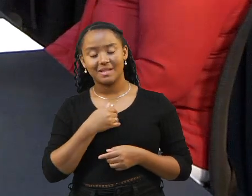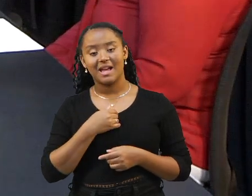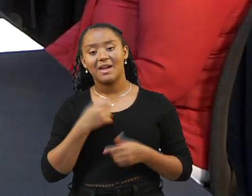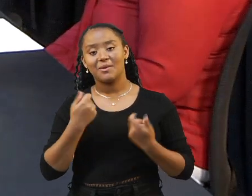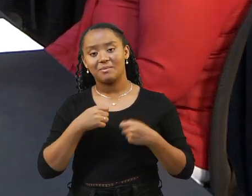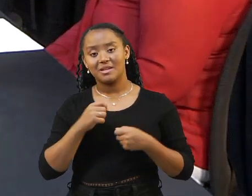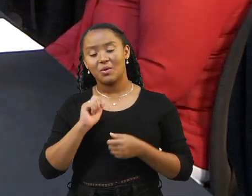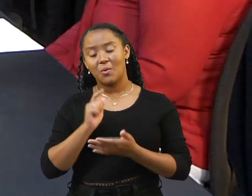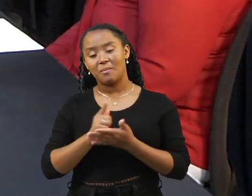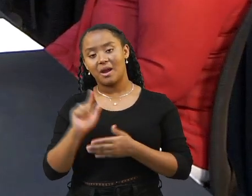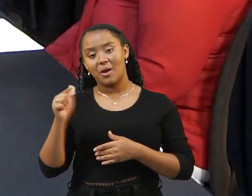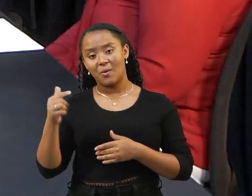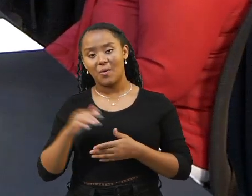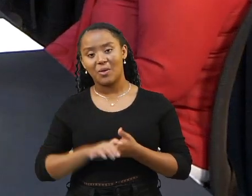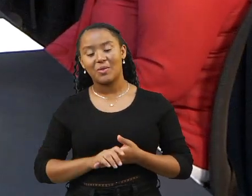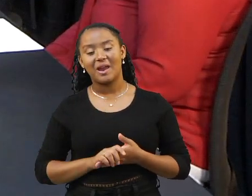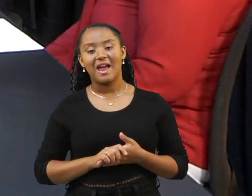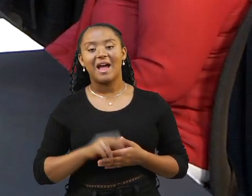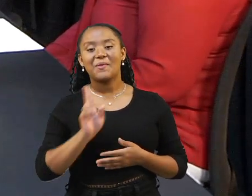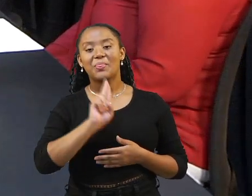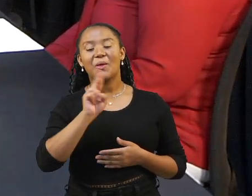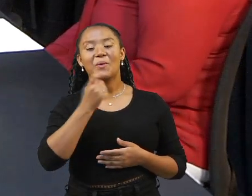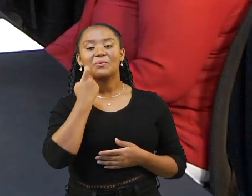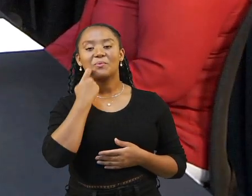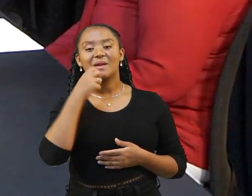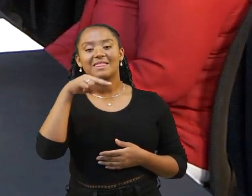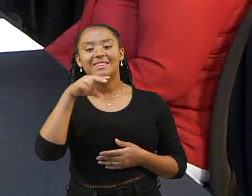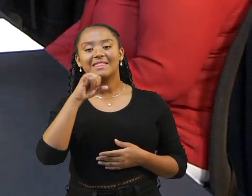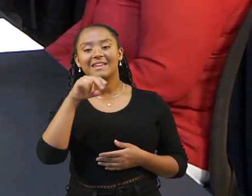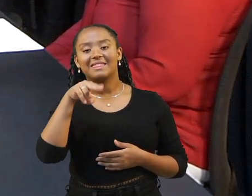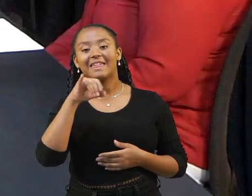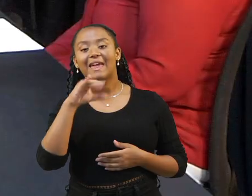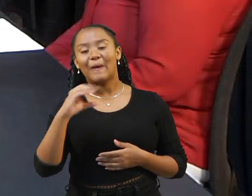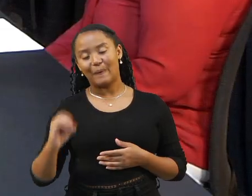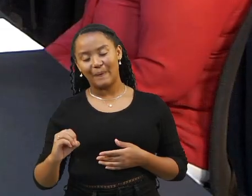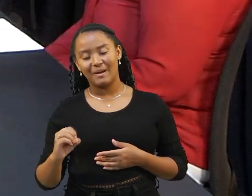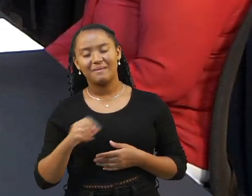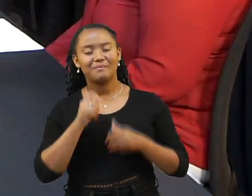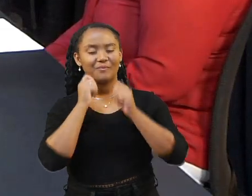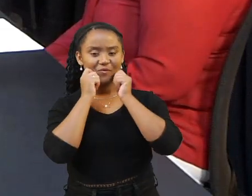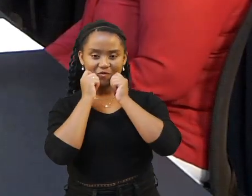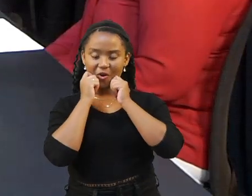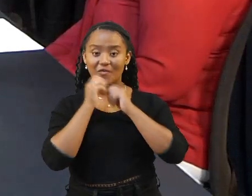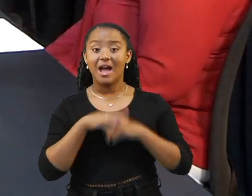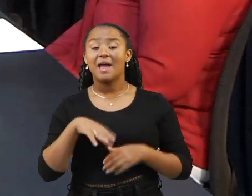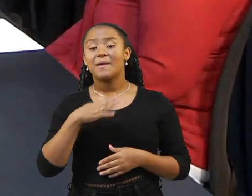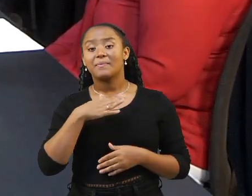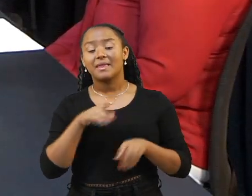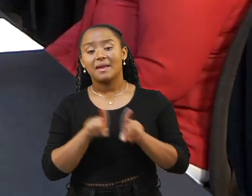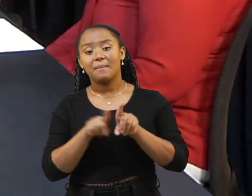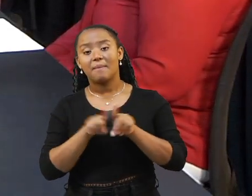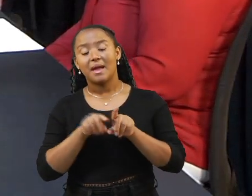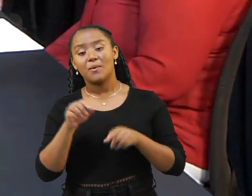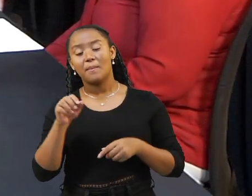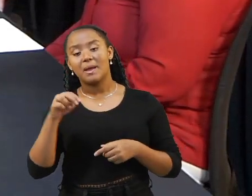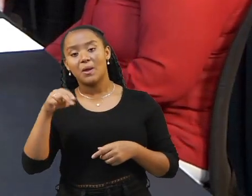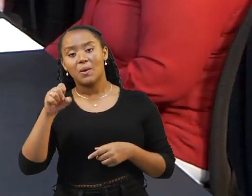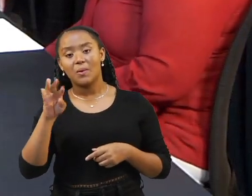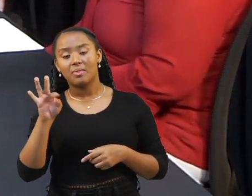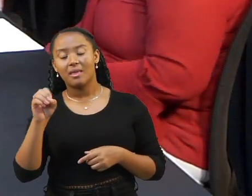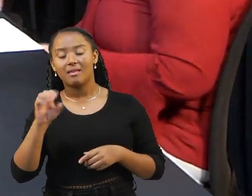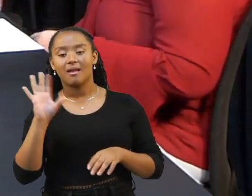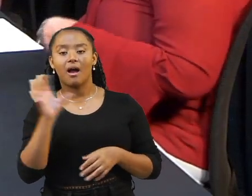que comprar outro. E ele pôs um nome no peixinho, Minico. Ai, que fofo, gente, eu adoro isso. Ama